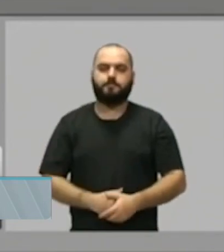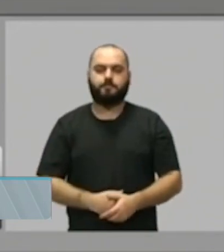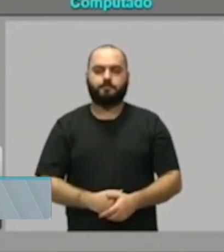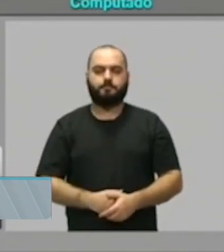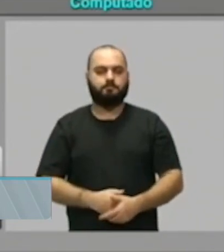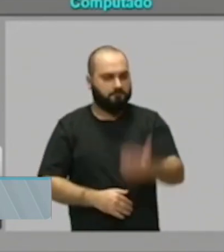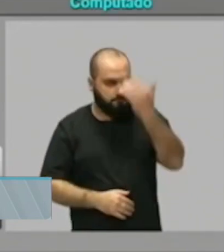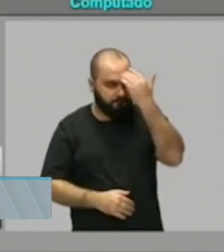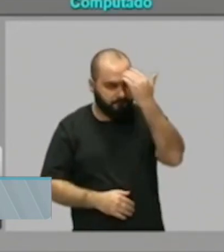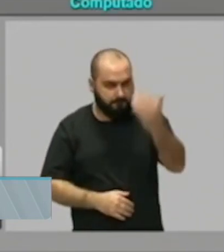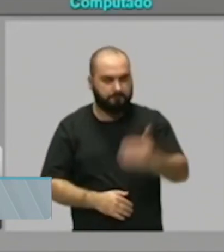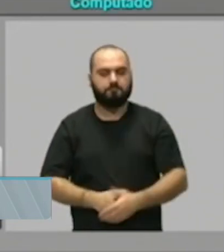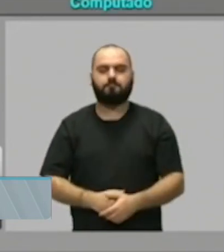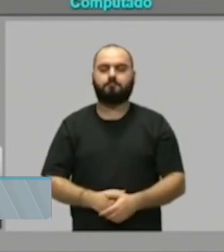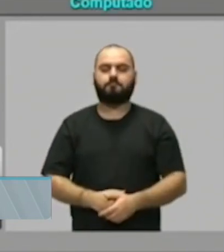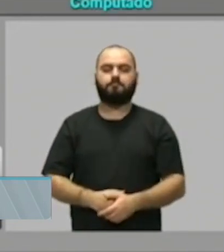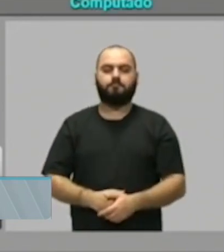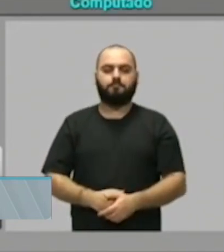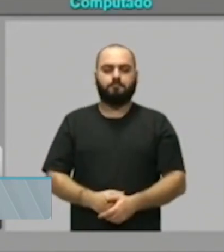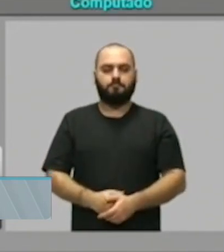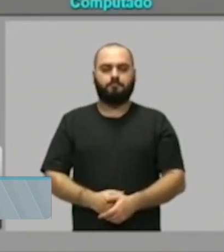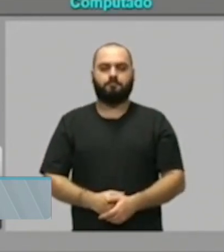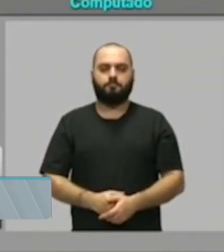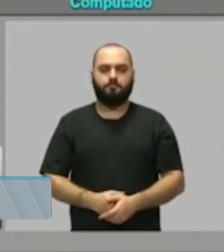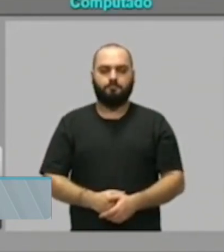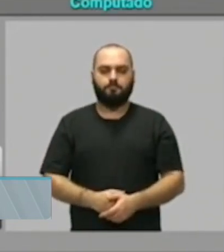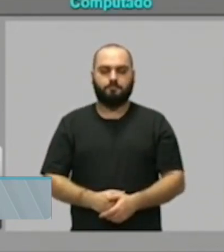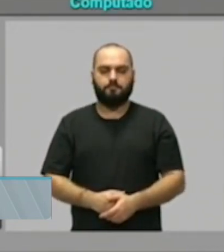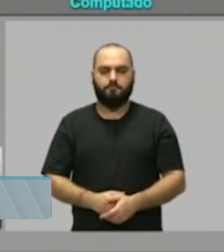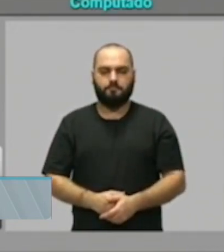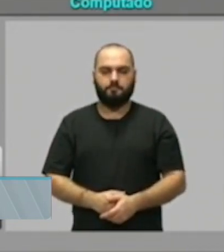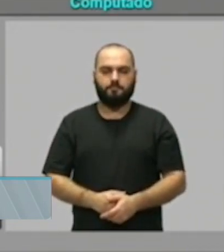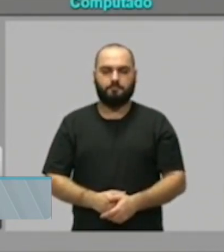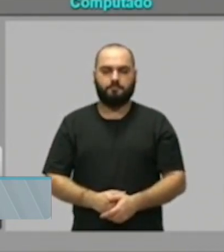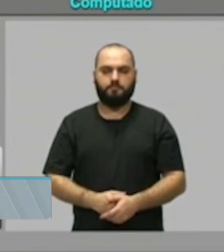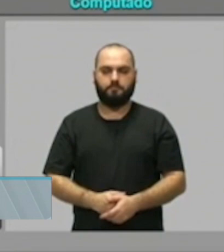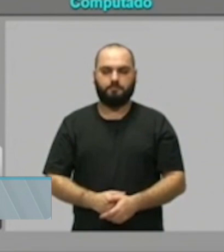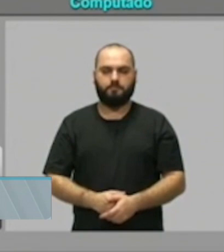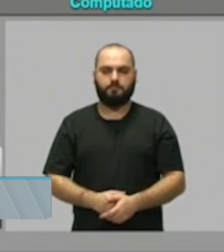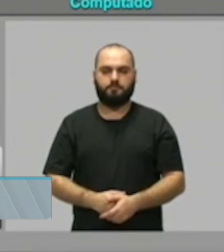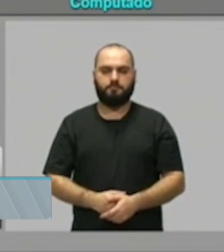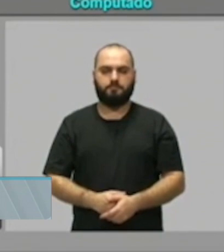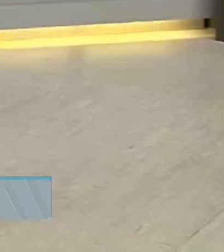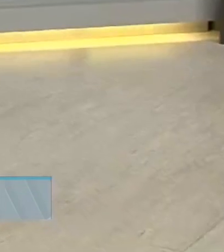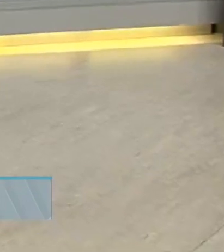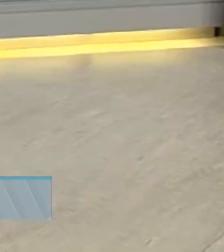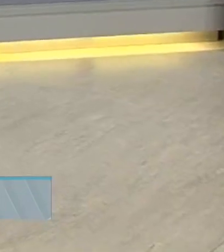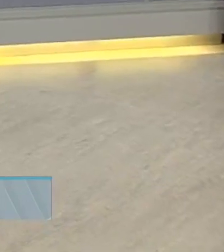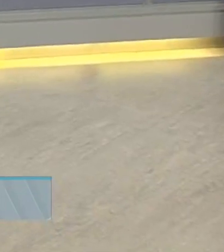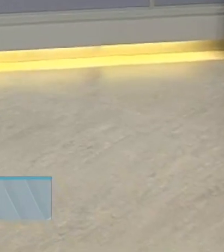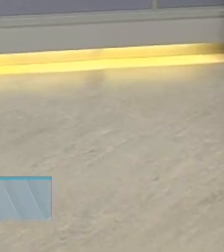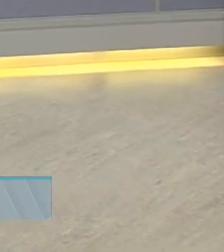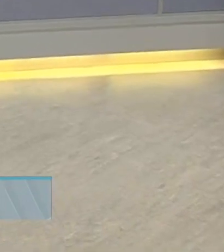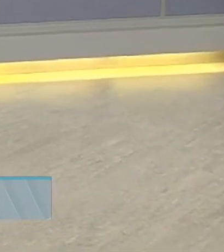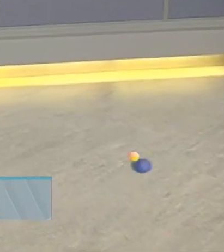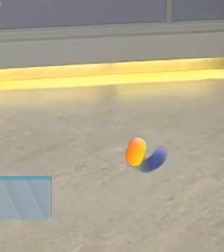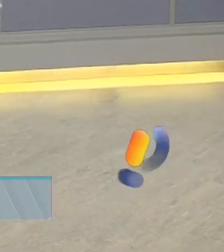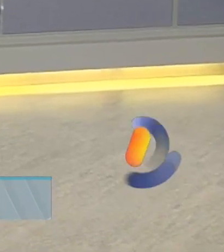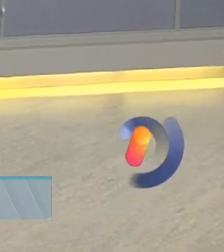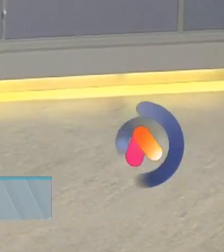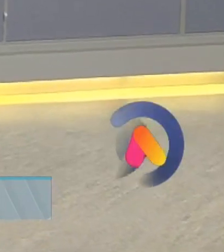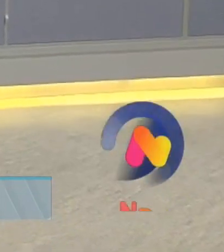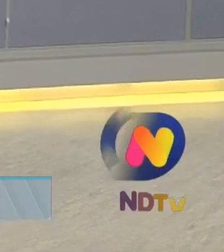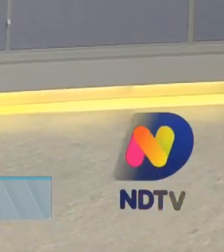discussão e, se for aprovado, será encaminhado ao Executivo Municipal para a sanção do prefeito. As sessões da Câmara